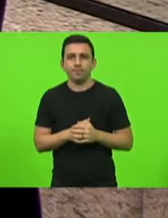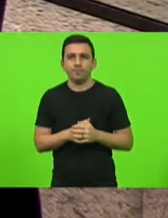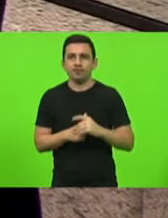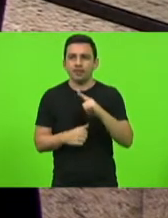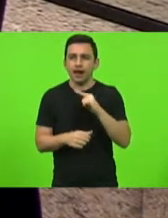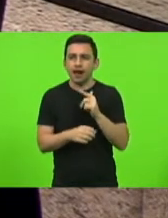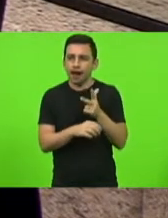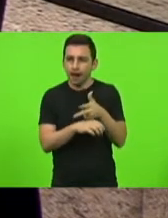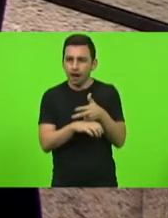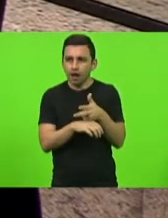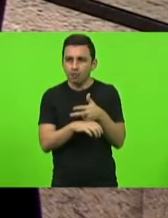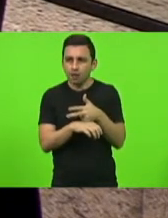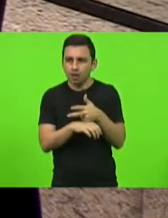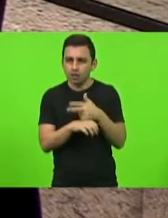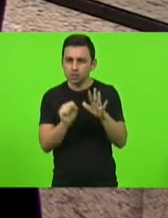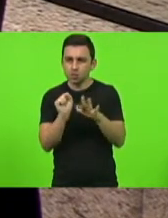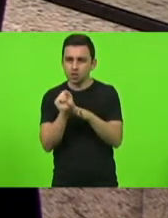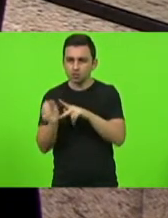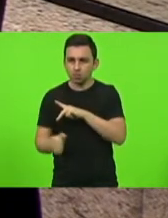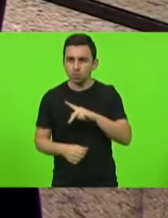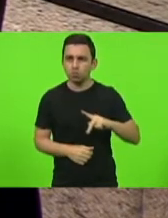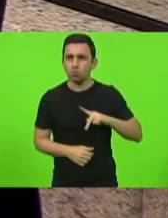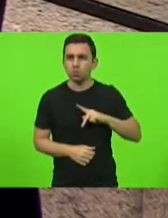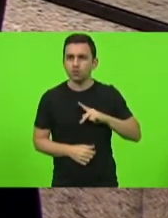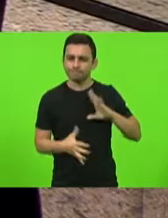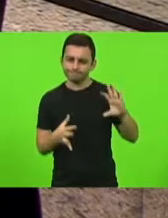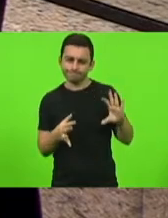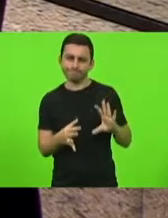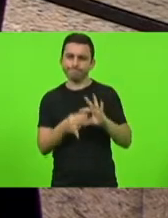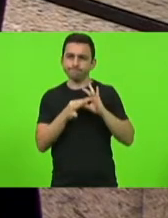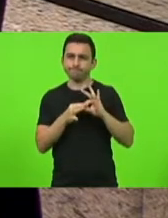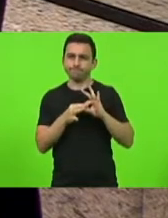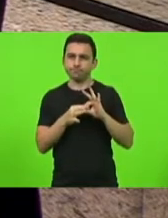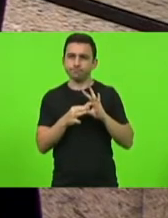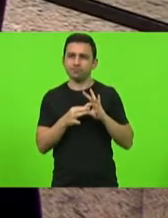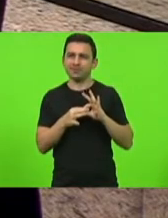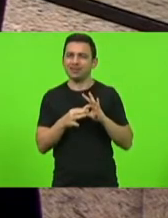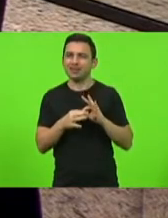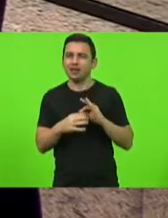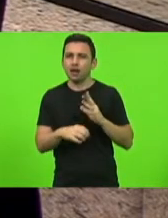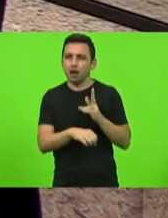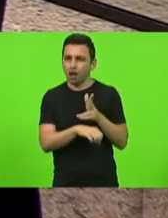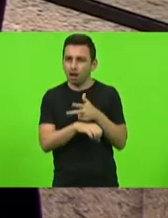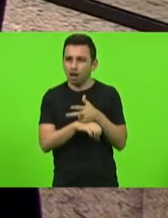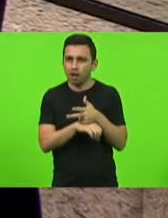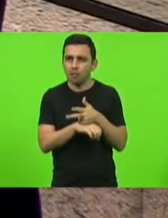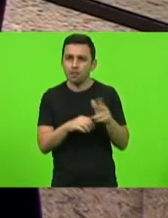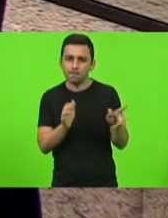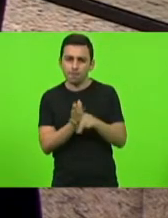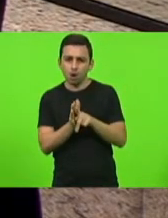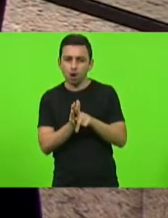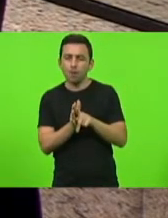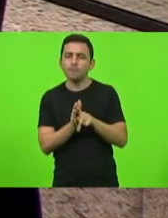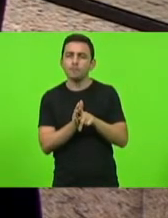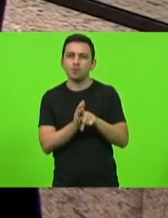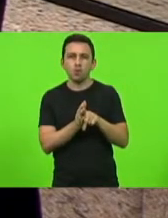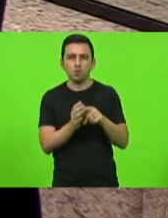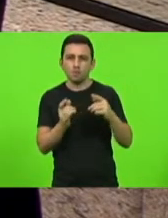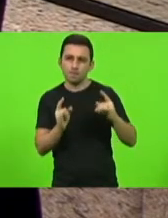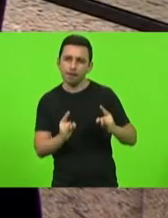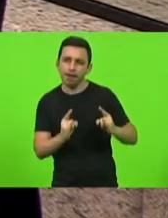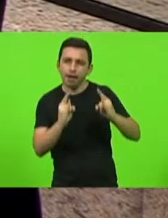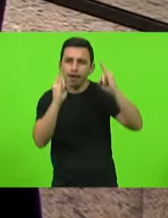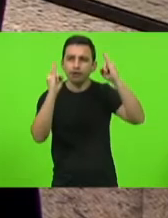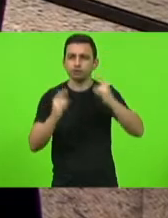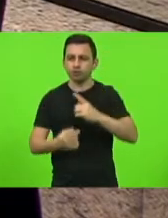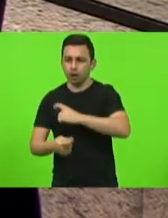câmeras, por exemplo, da segurança pública, linkadas com as câmeras dos prédios, dos comércios,